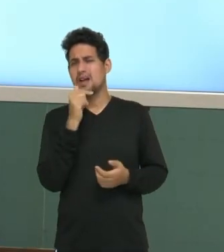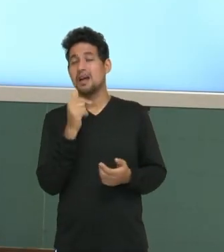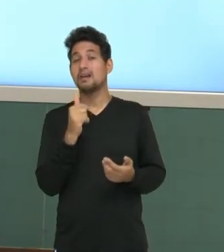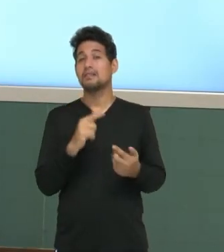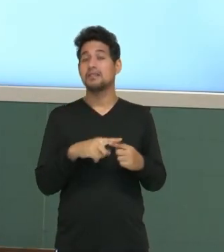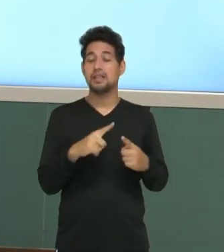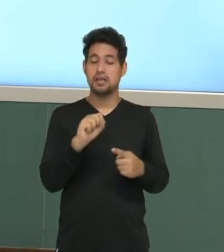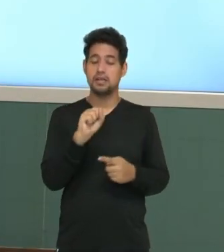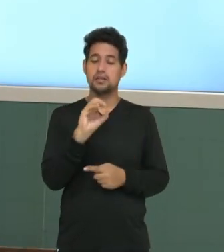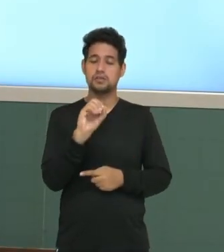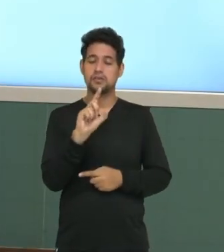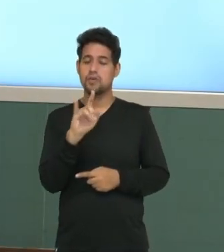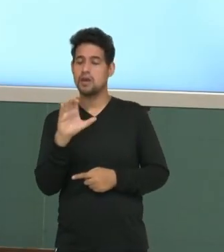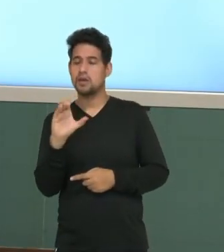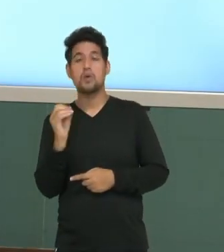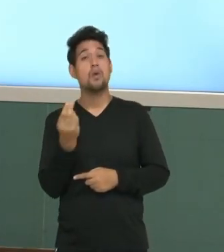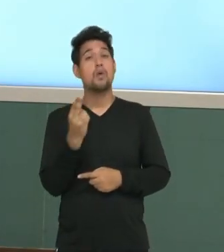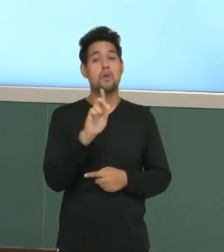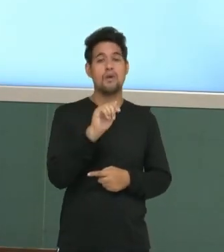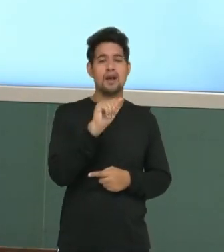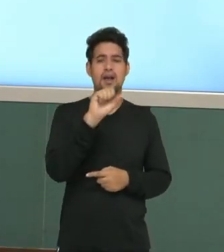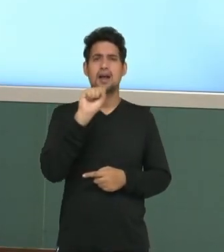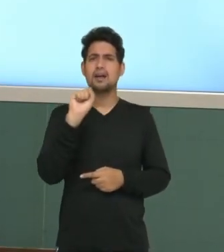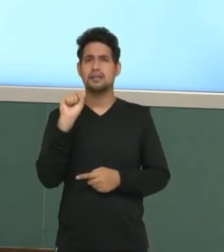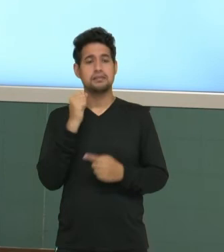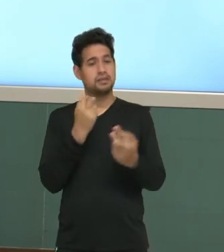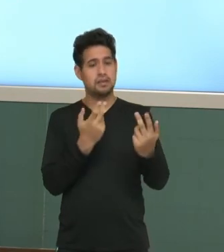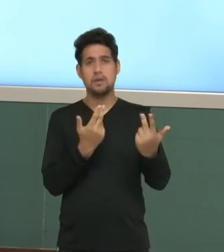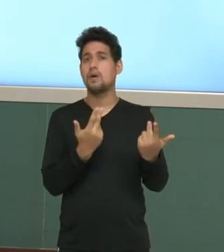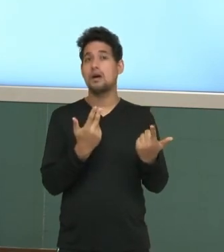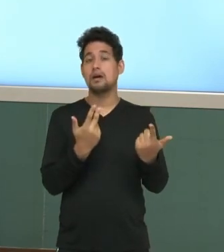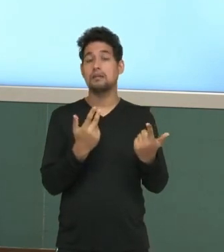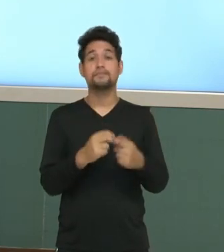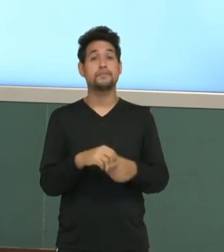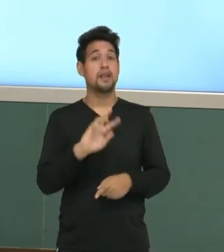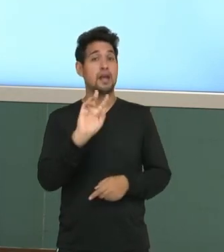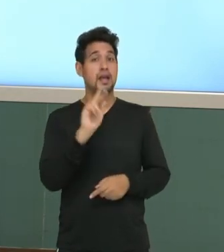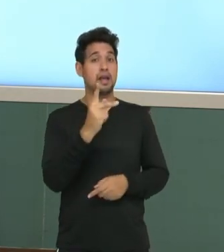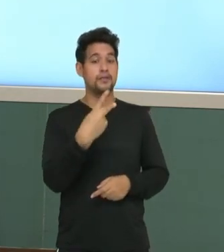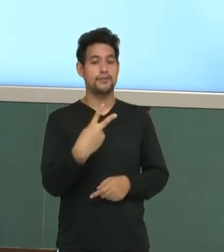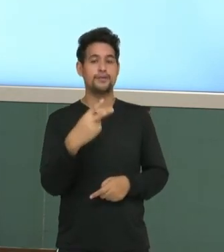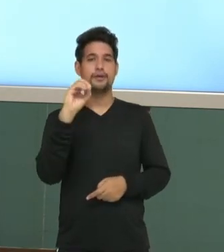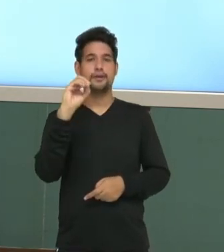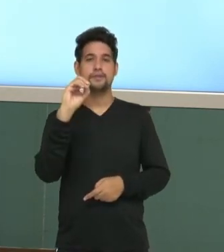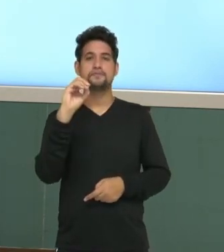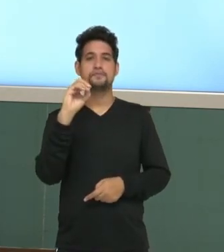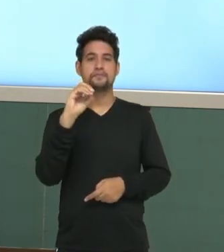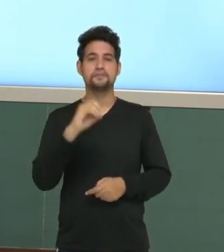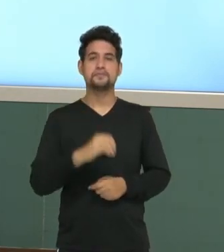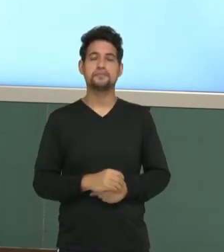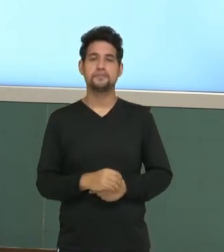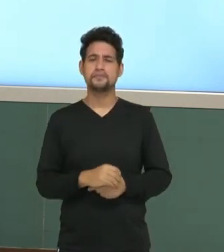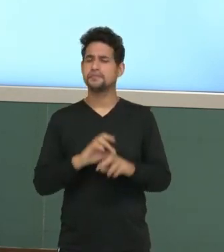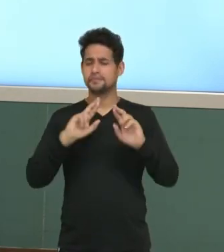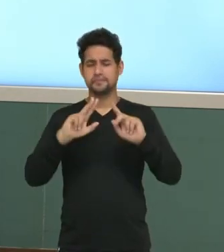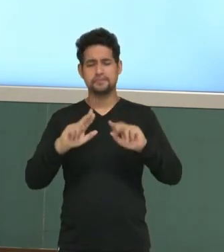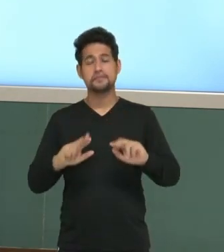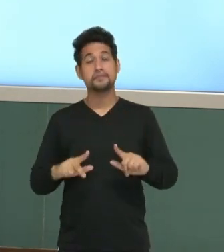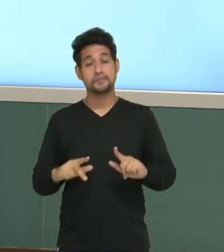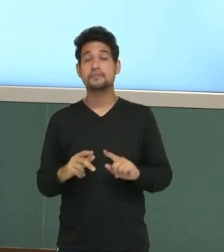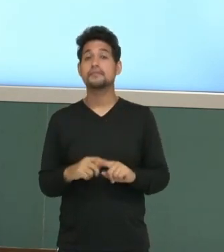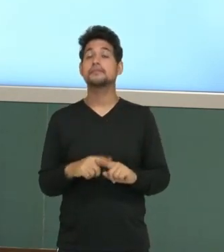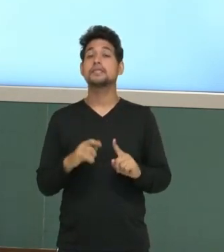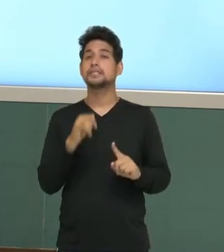estado sólido, líquido ou gasoso. A sua composição é a mesma: H2O, hidrogênios e